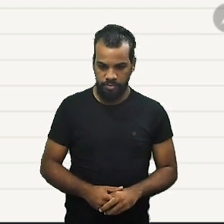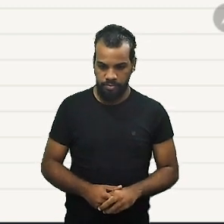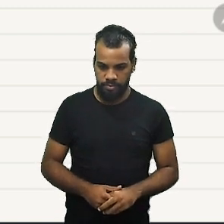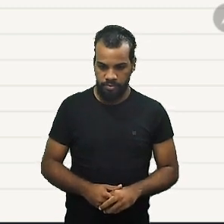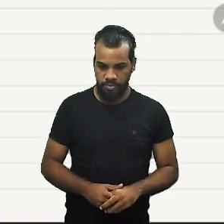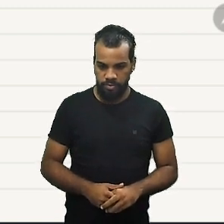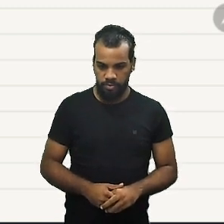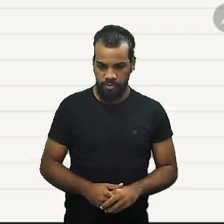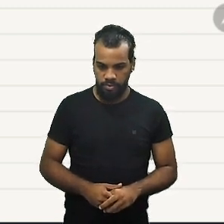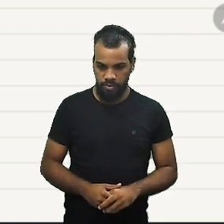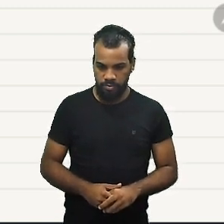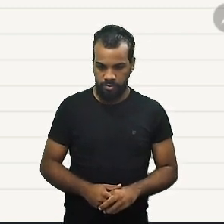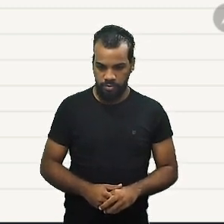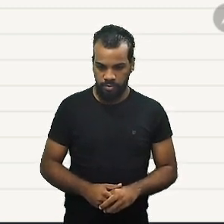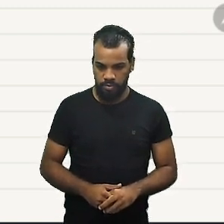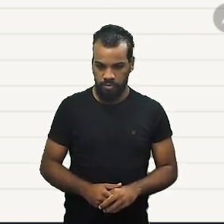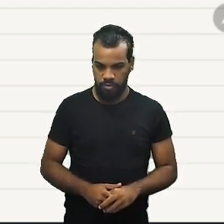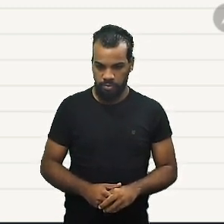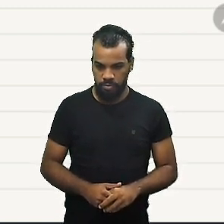a evolução